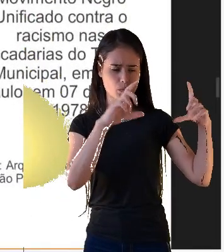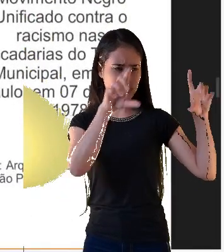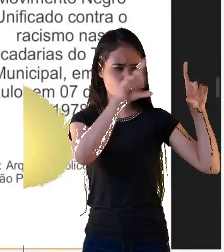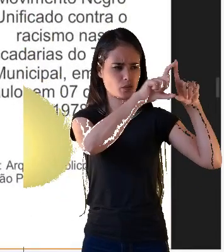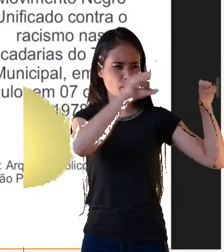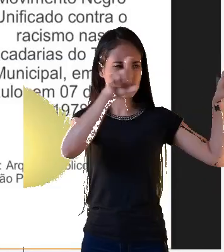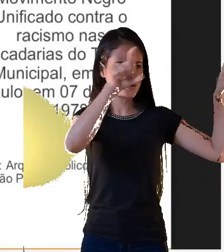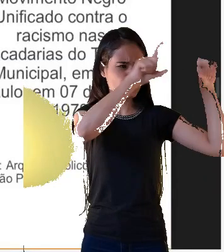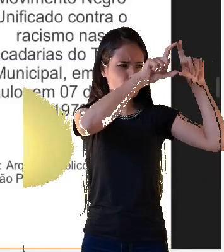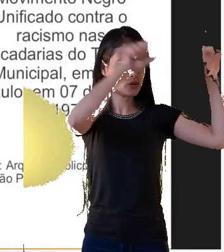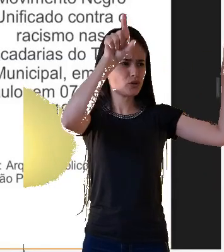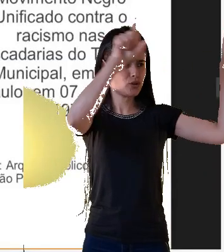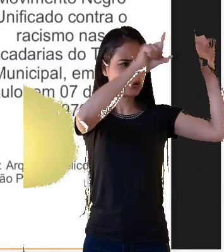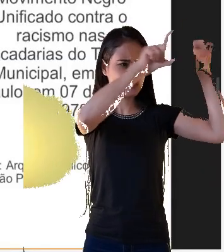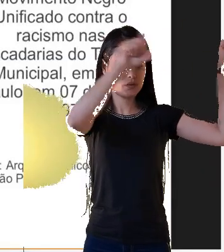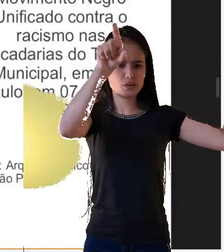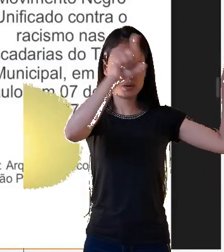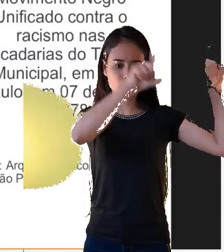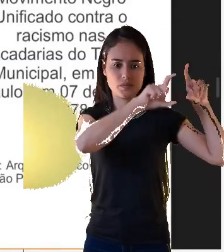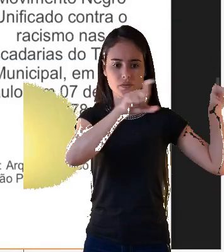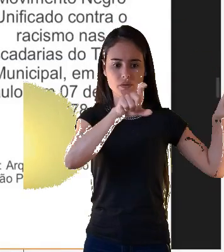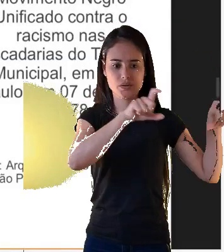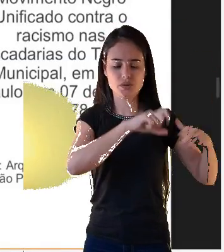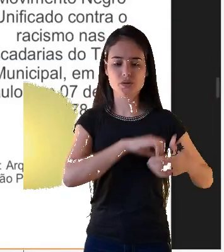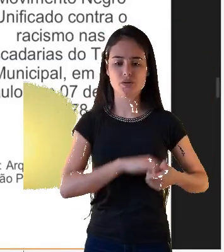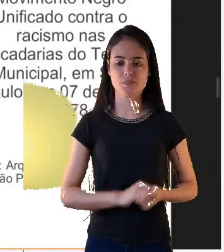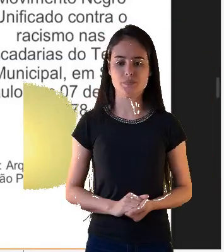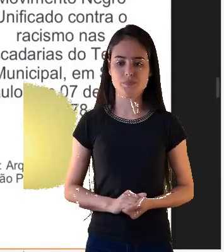Então, a gente tem aqui essa faixa, né,